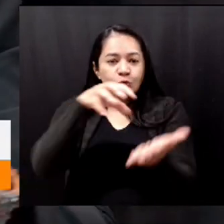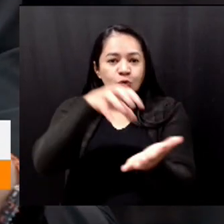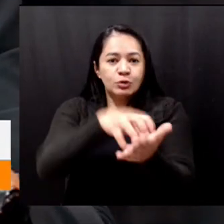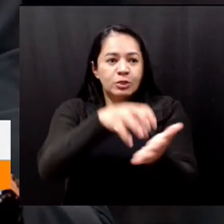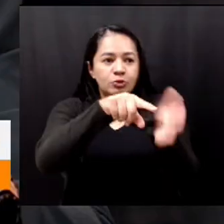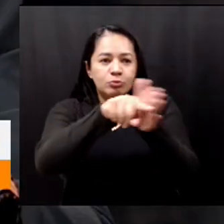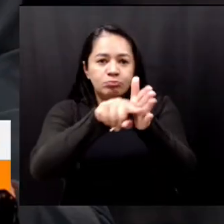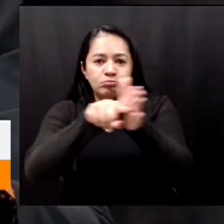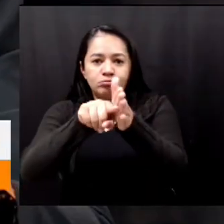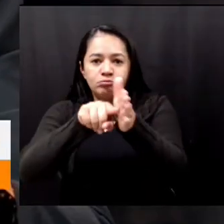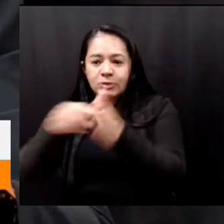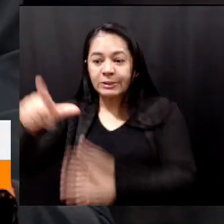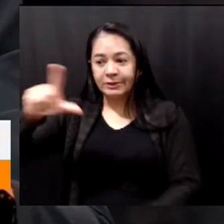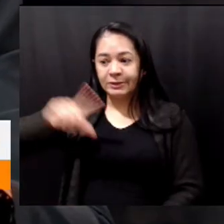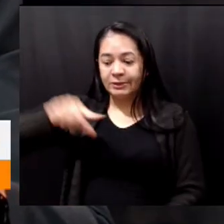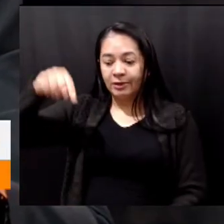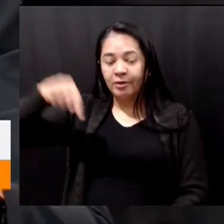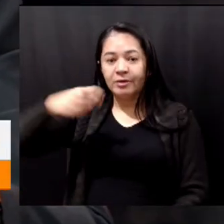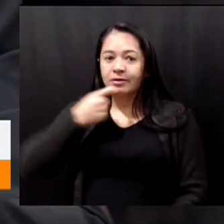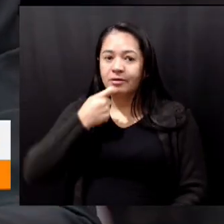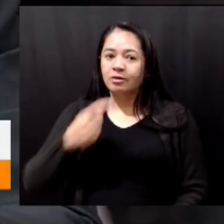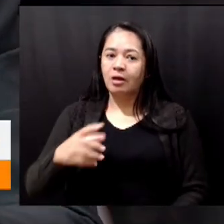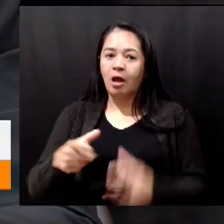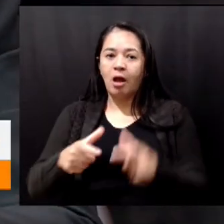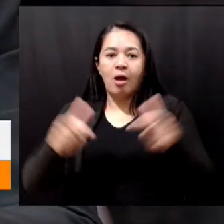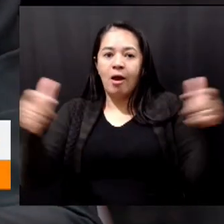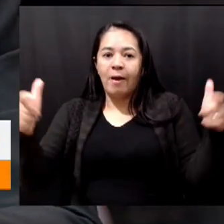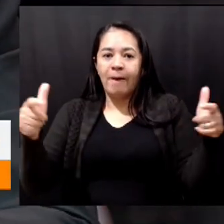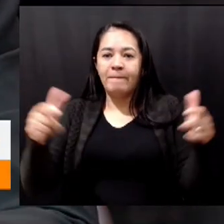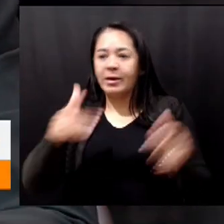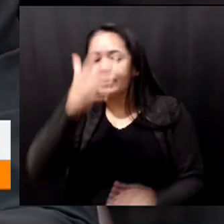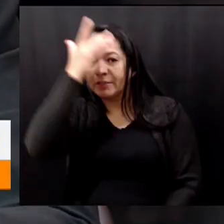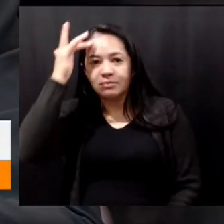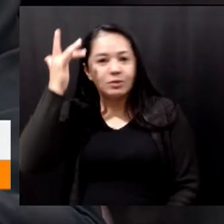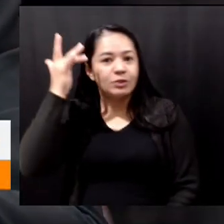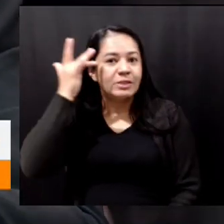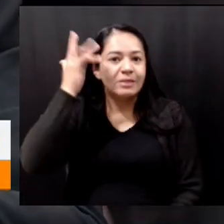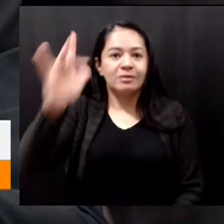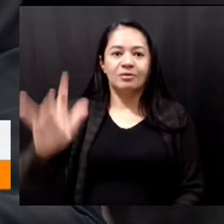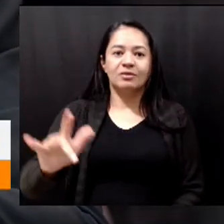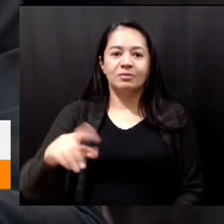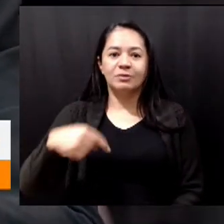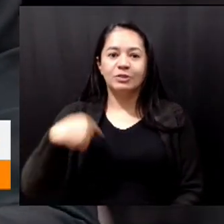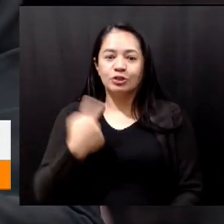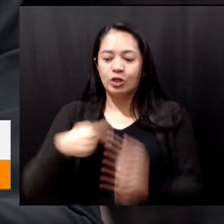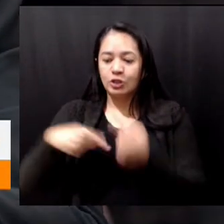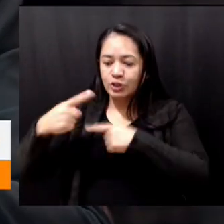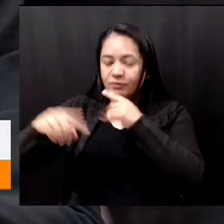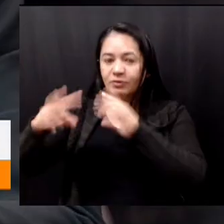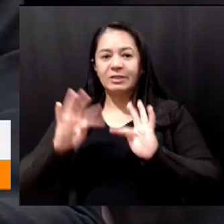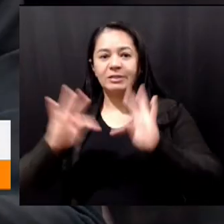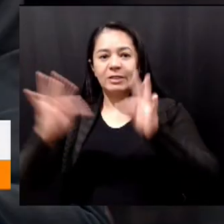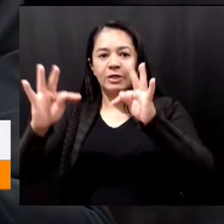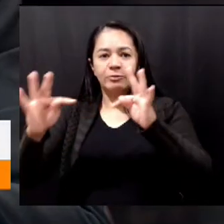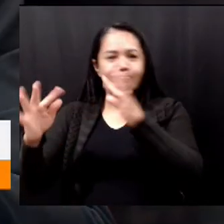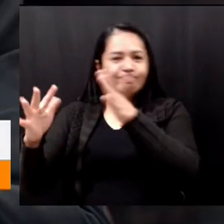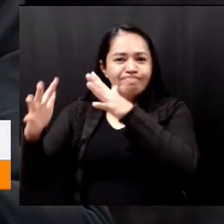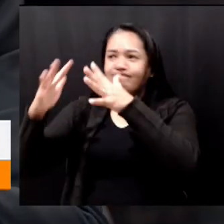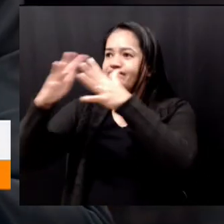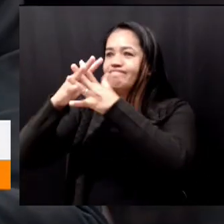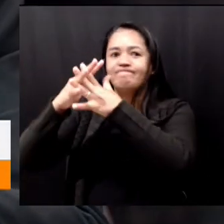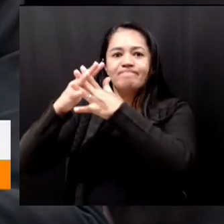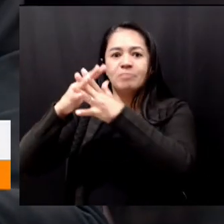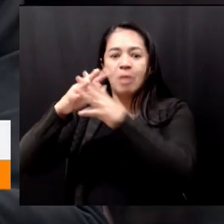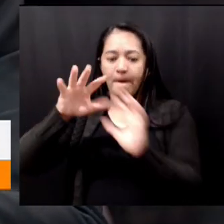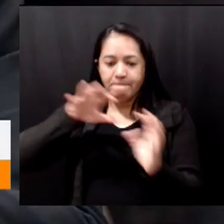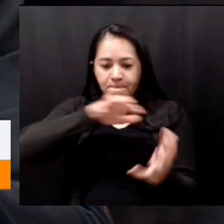a maioria dos campineiros não sabe que a gente desenvolve tecnologia de ponta a nível mundial mesmo.